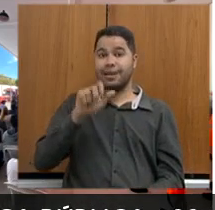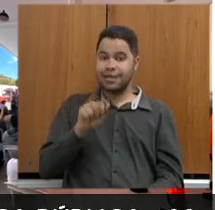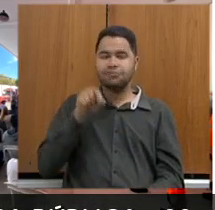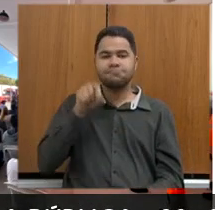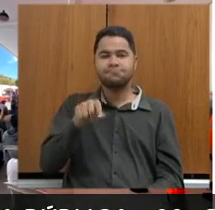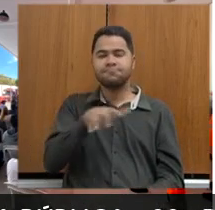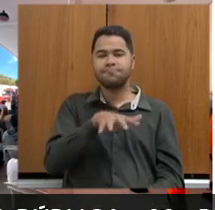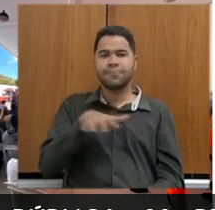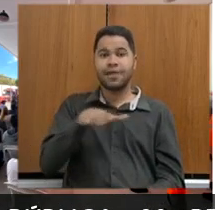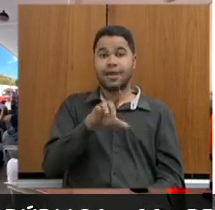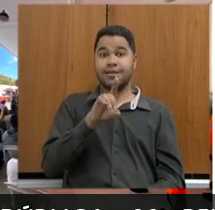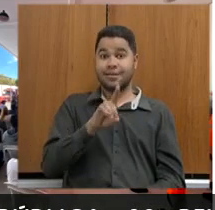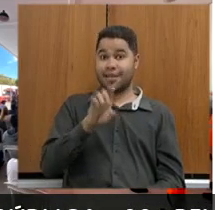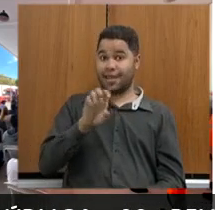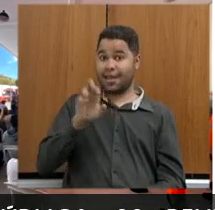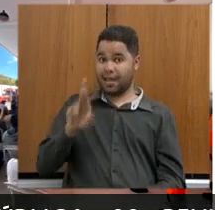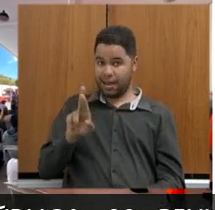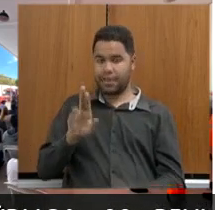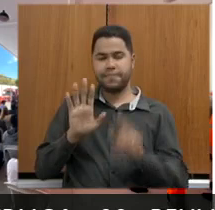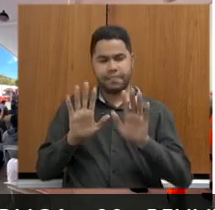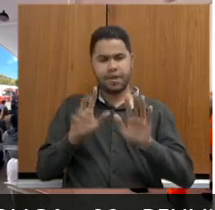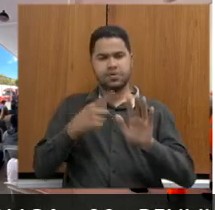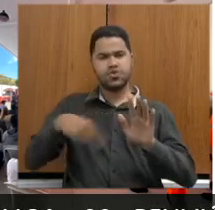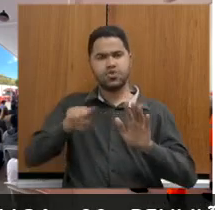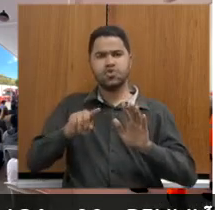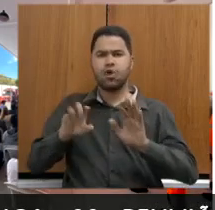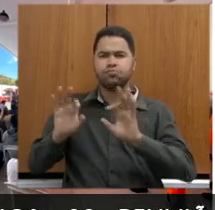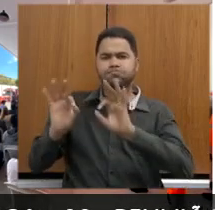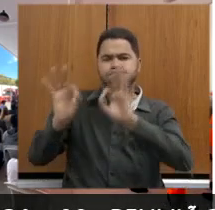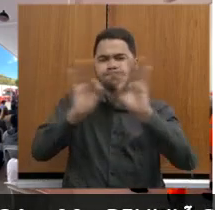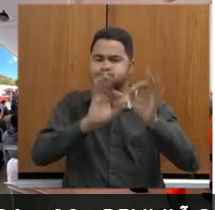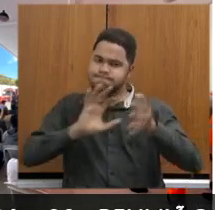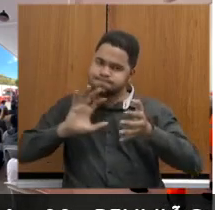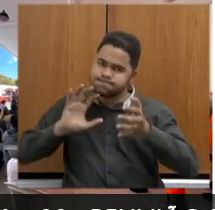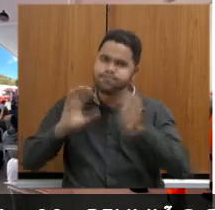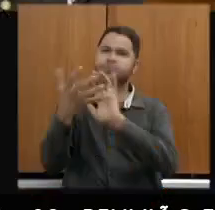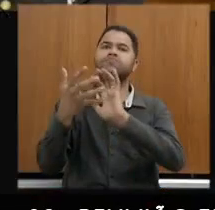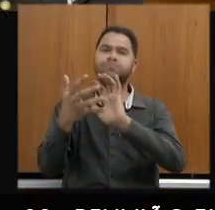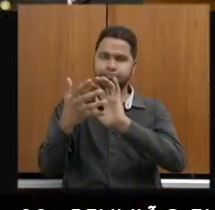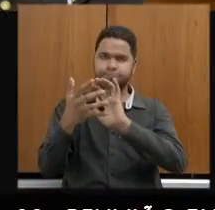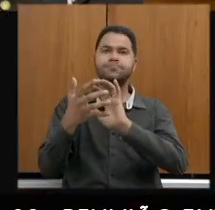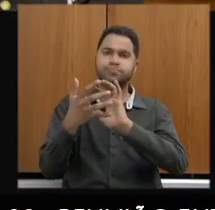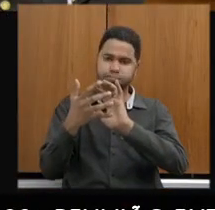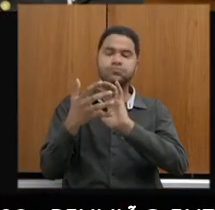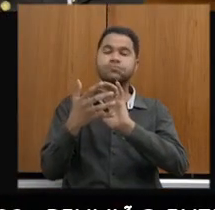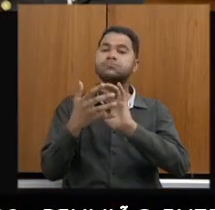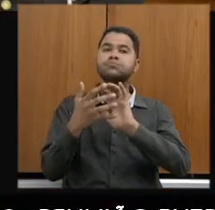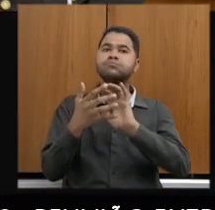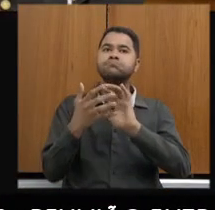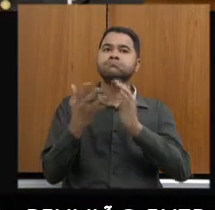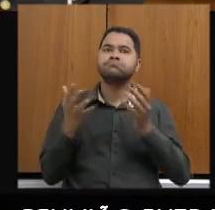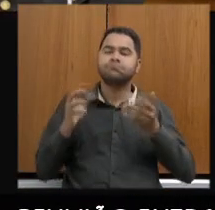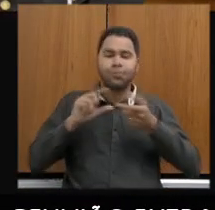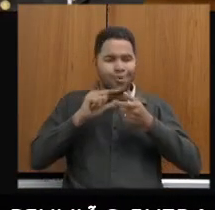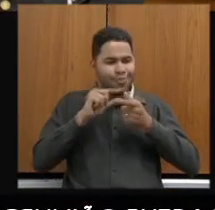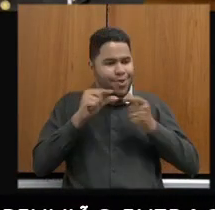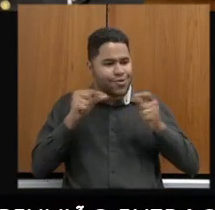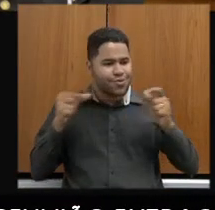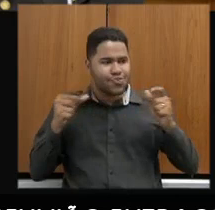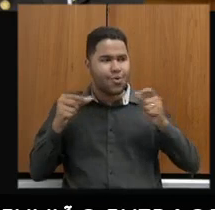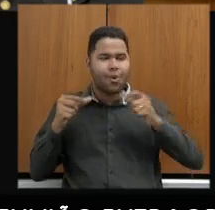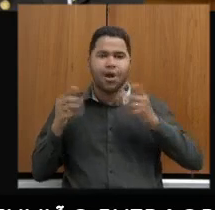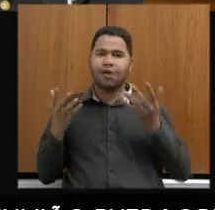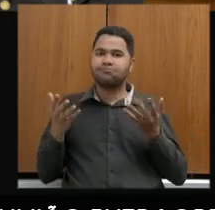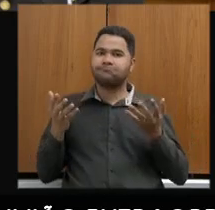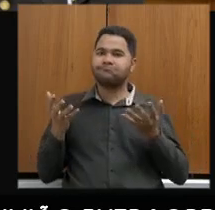que era do Dr mas que nós fizemos toda uma reconstrução de todo o imóvel ficou uma estrutura que vai